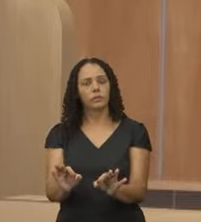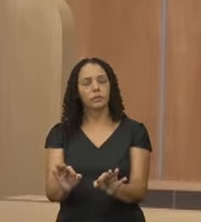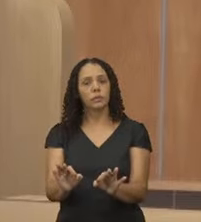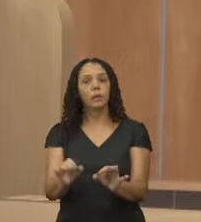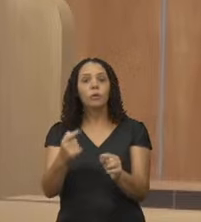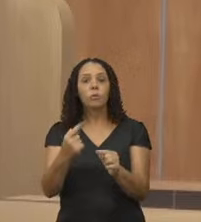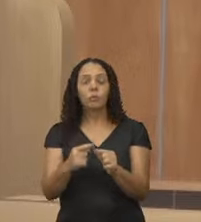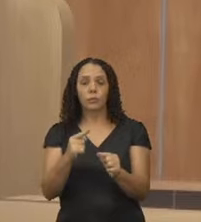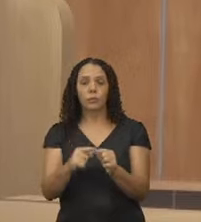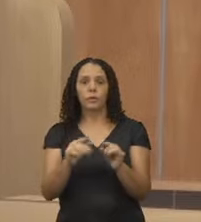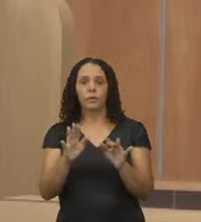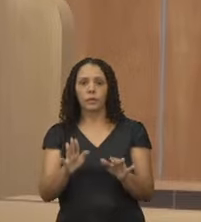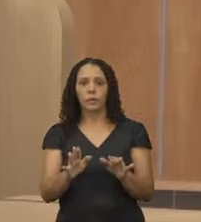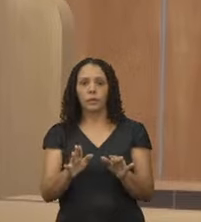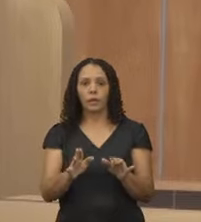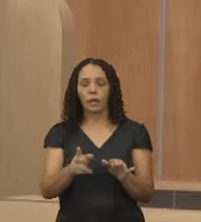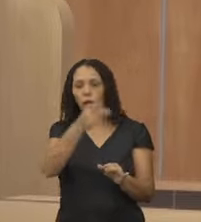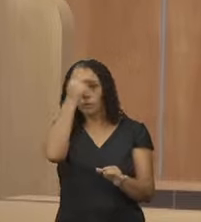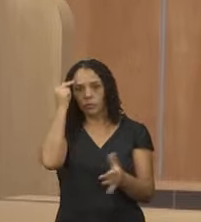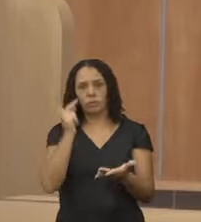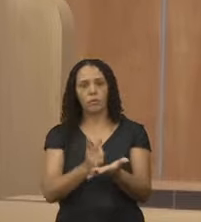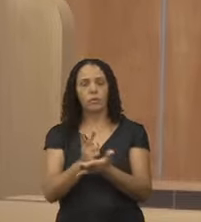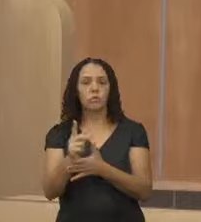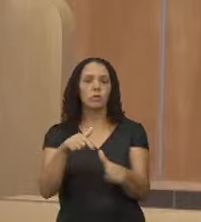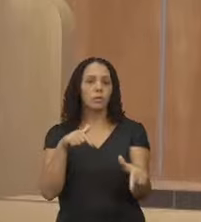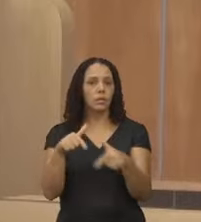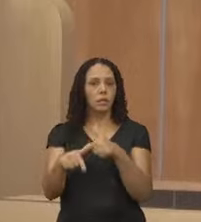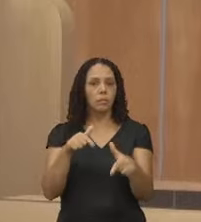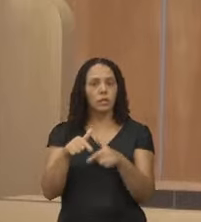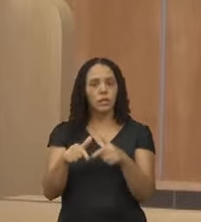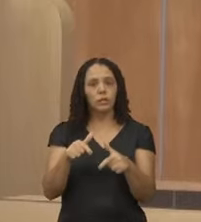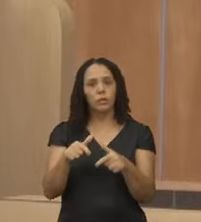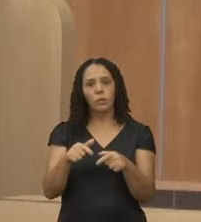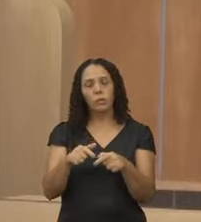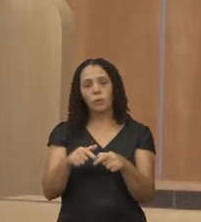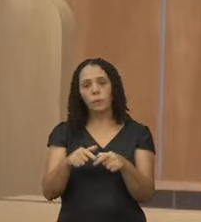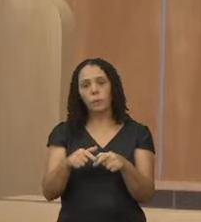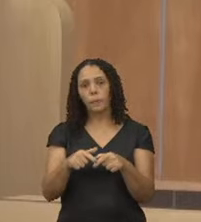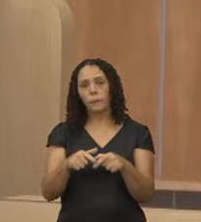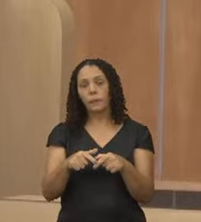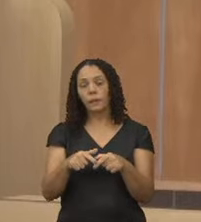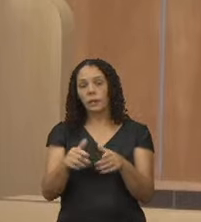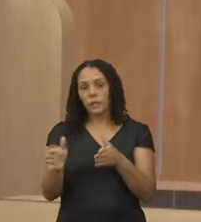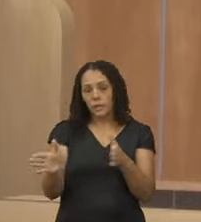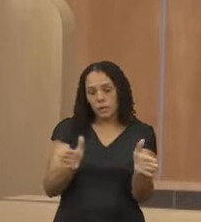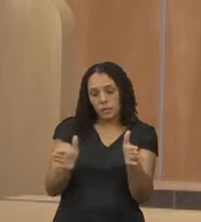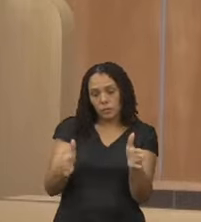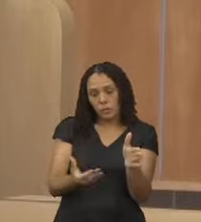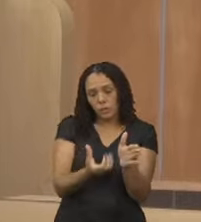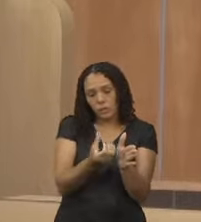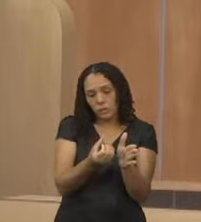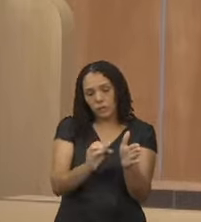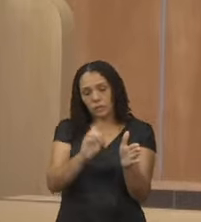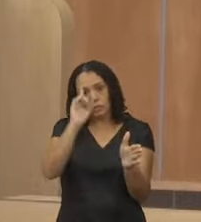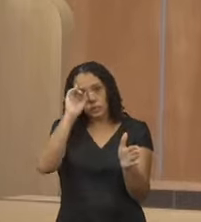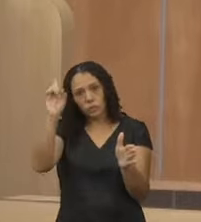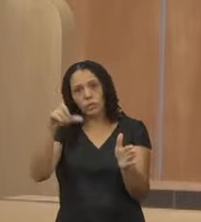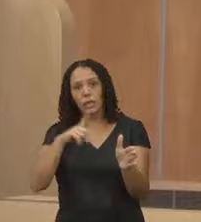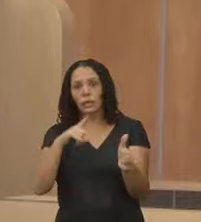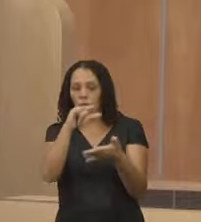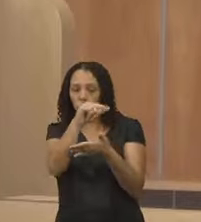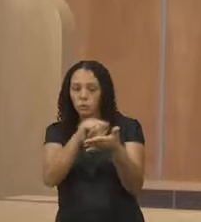aí vai continuar trabalhando, mas passou e vai ter que dentro dos 60 dias ter o